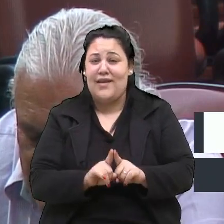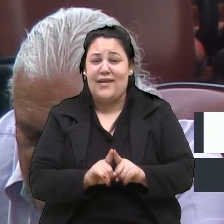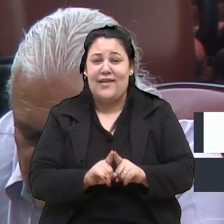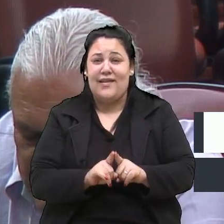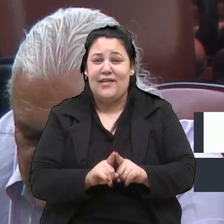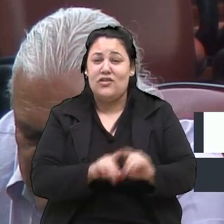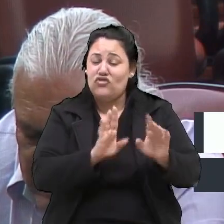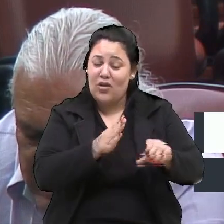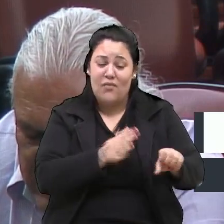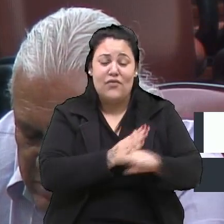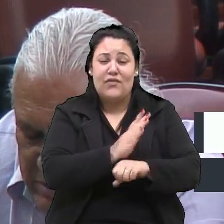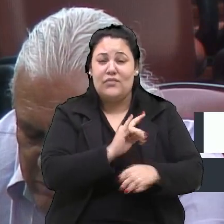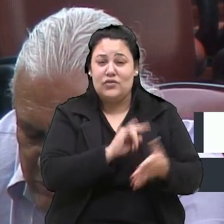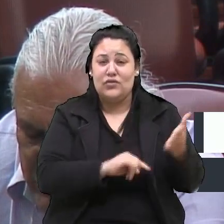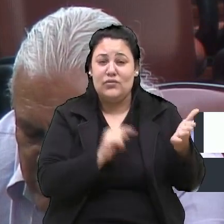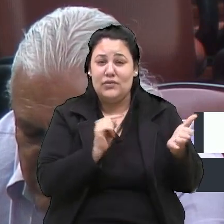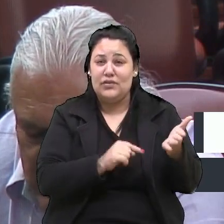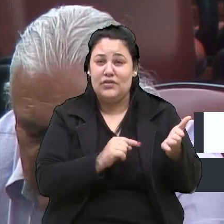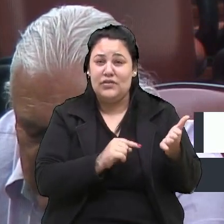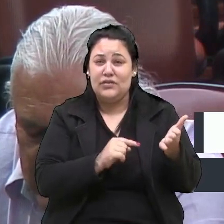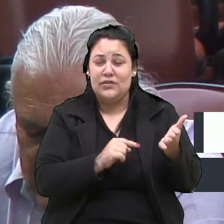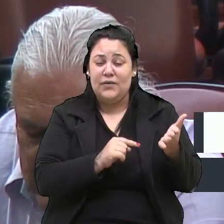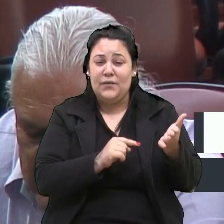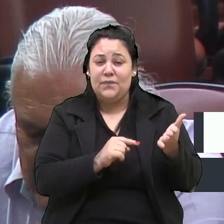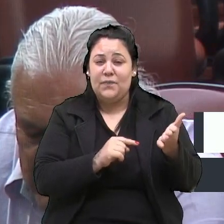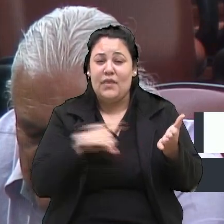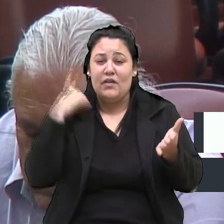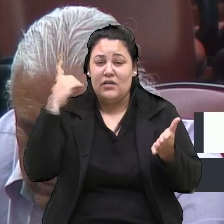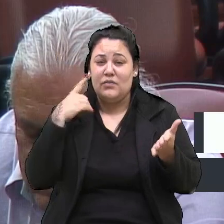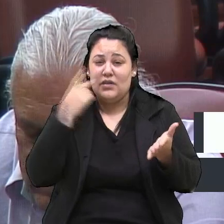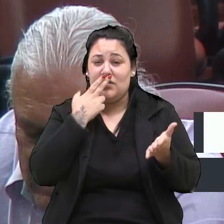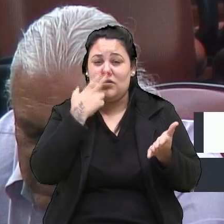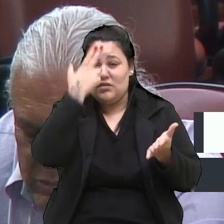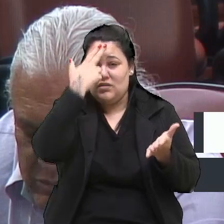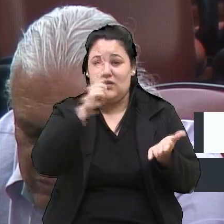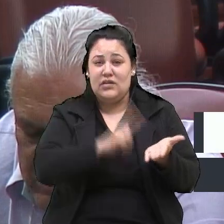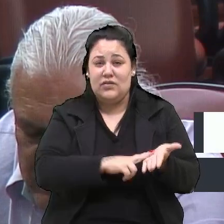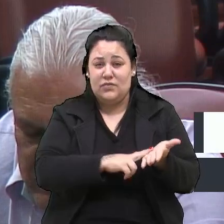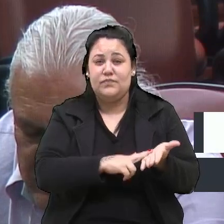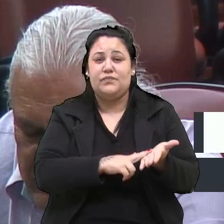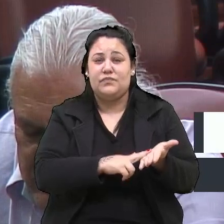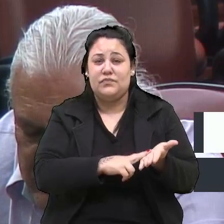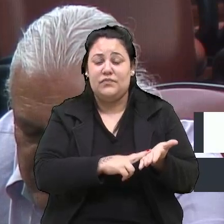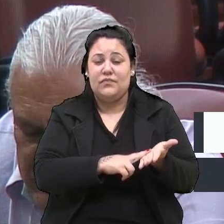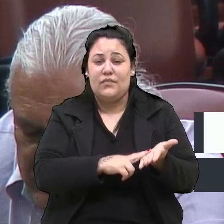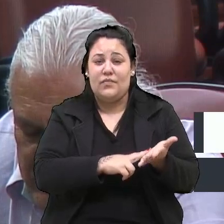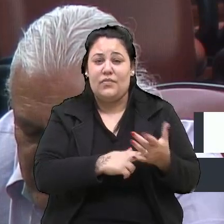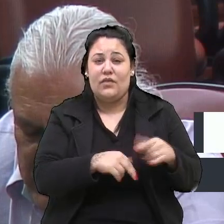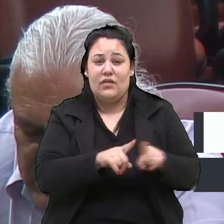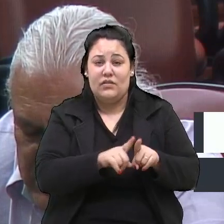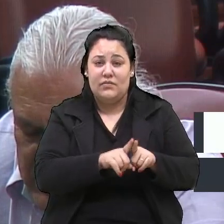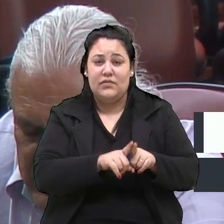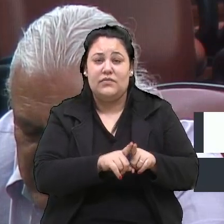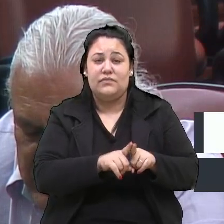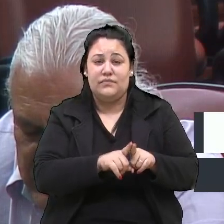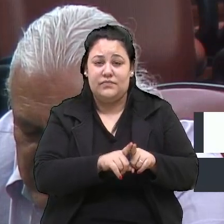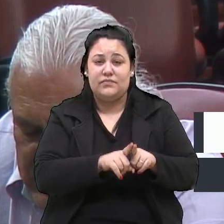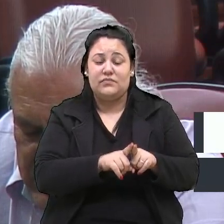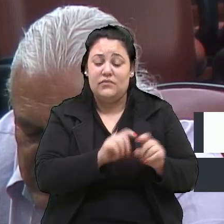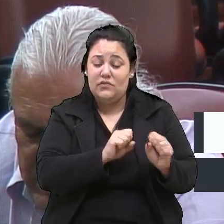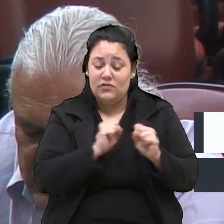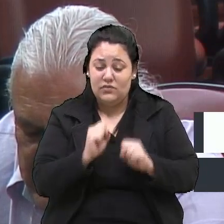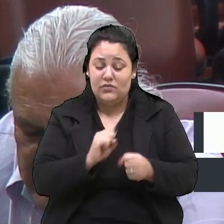aprovado por um parecer pelo ex-deputado Nereu Crispim, que ajudou muito Caxias do Sul, e que nós possamos, através dessa moção, fazer essa